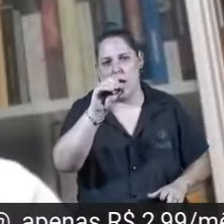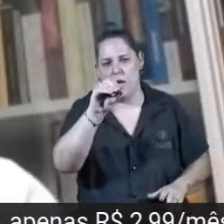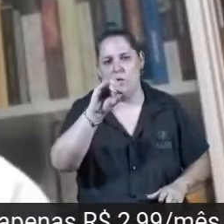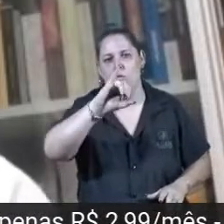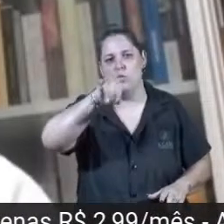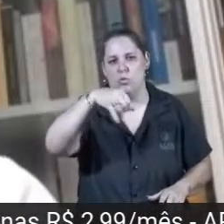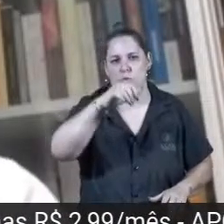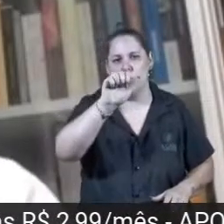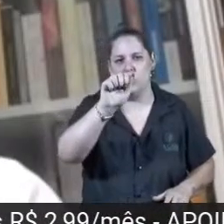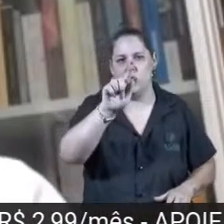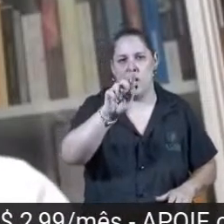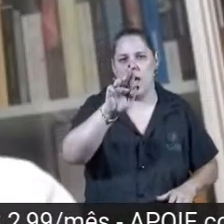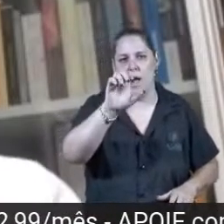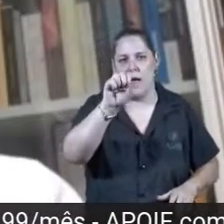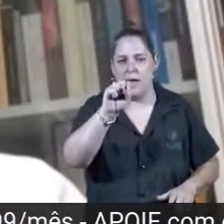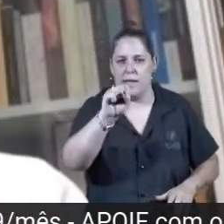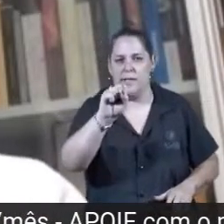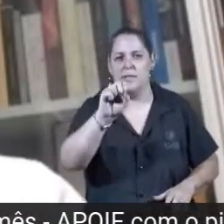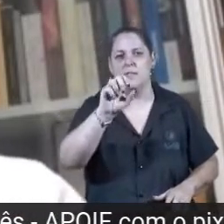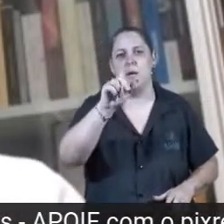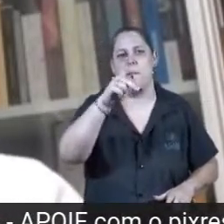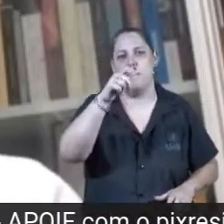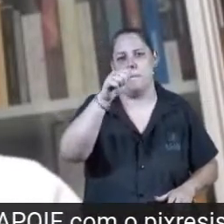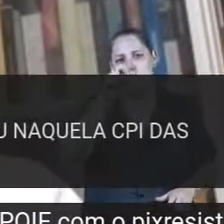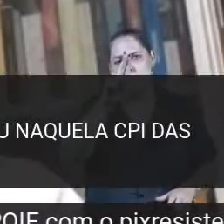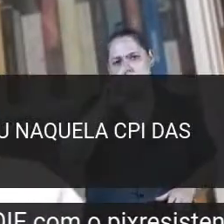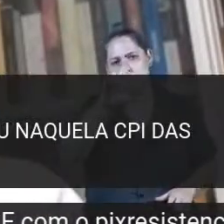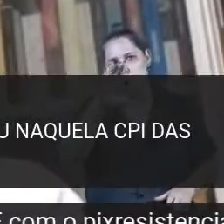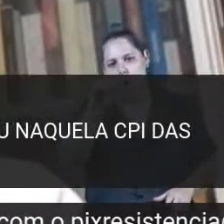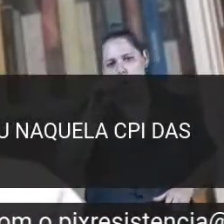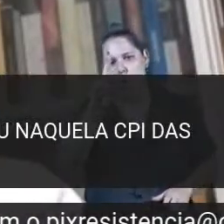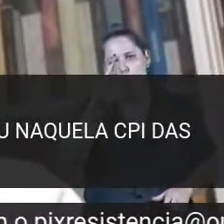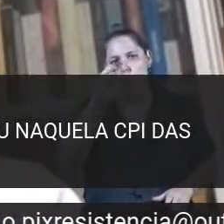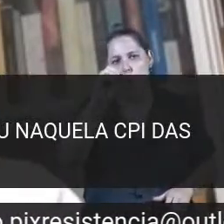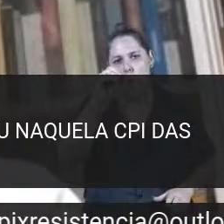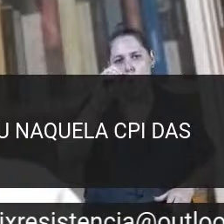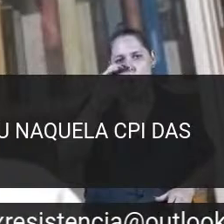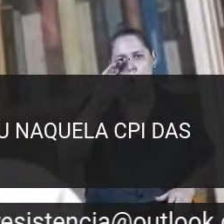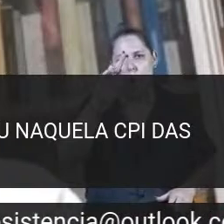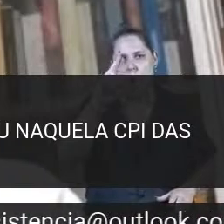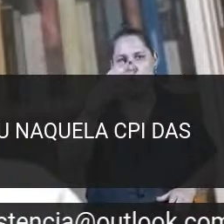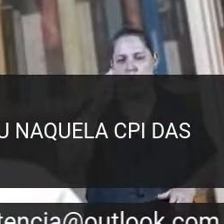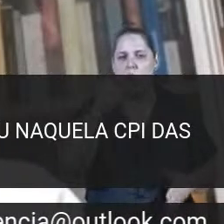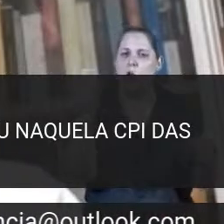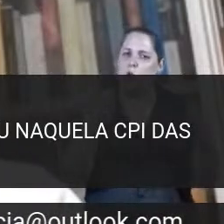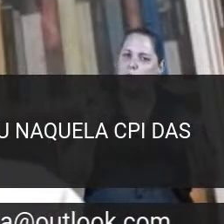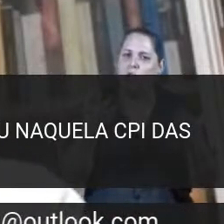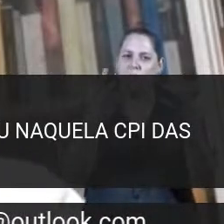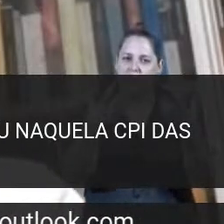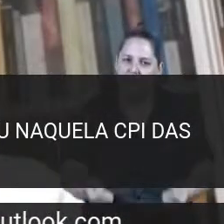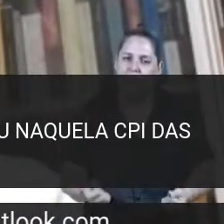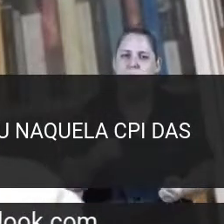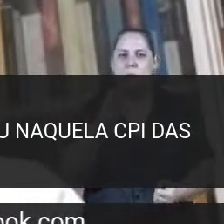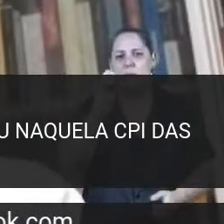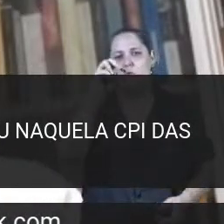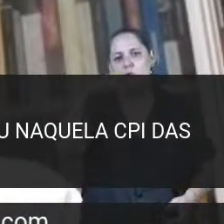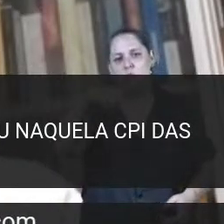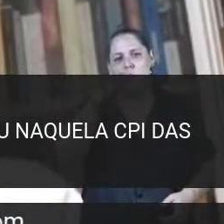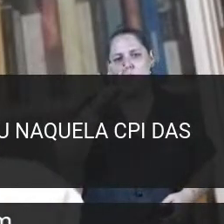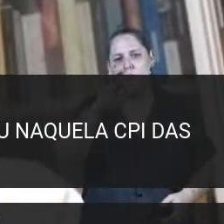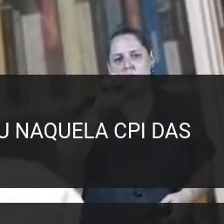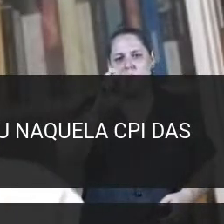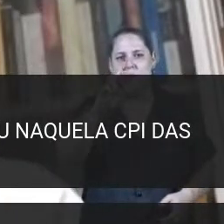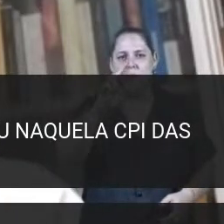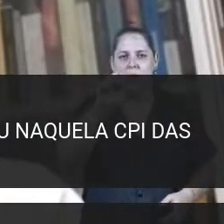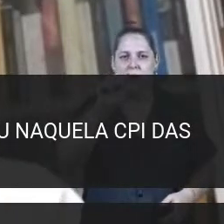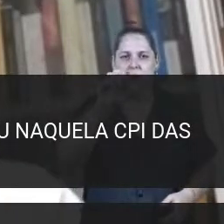como nosso companheiro Paulo Rocha, e hoje nós consolidamos essa grande conquista. Você, Contarato,